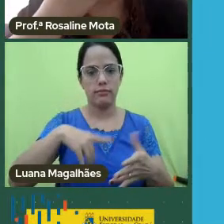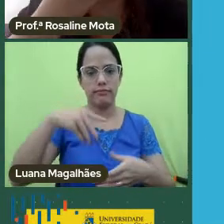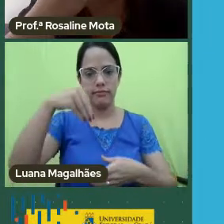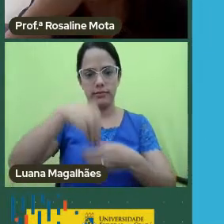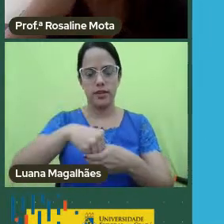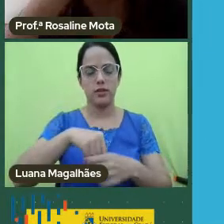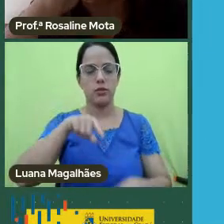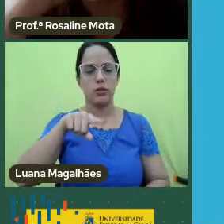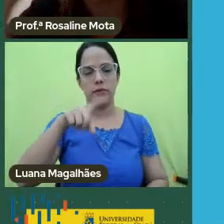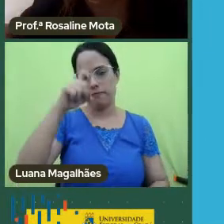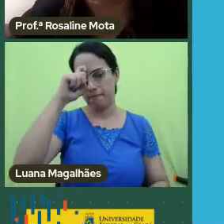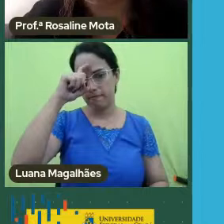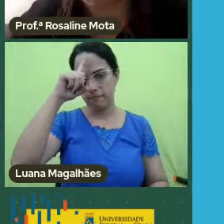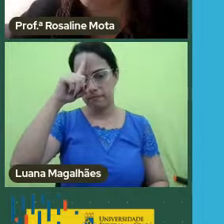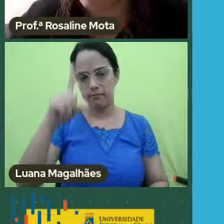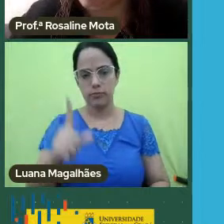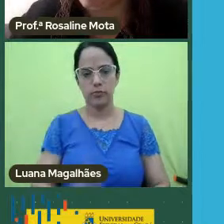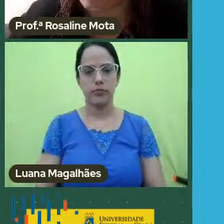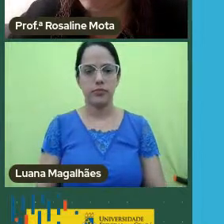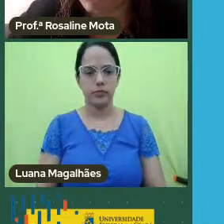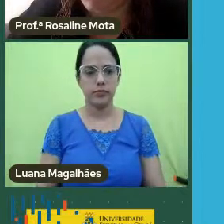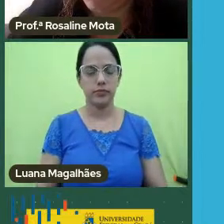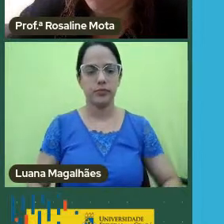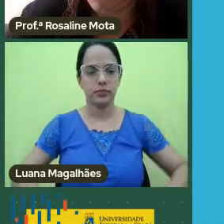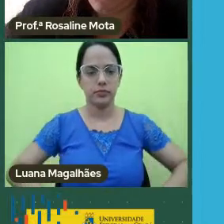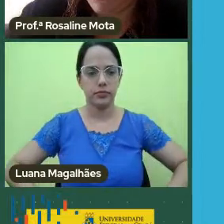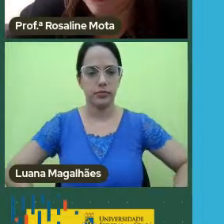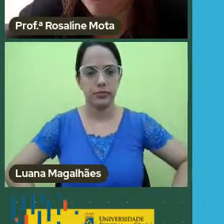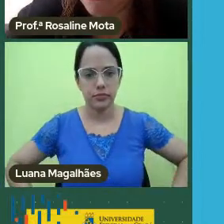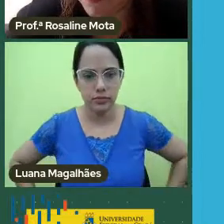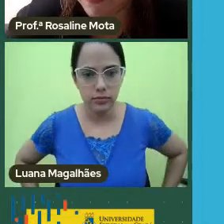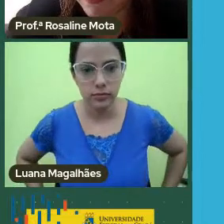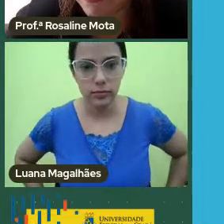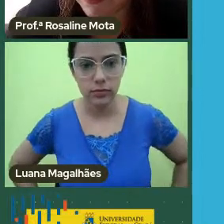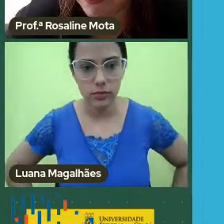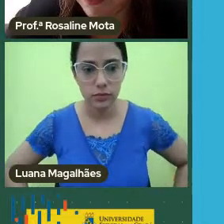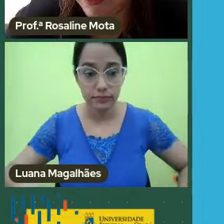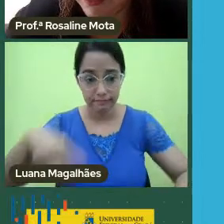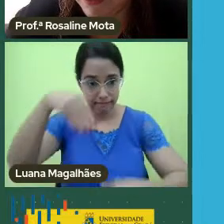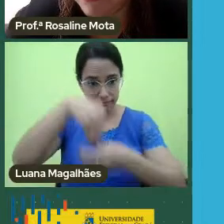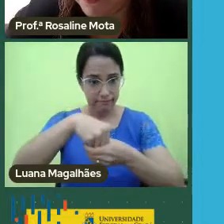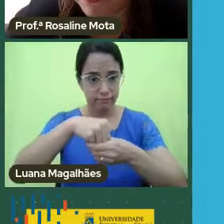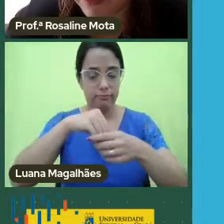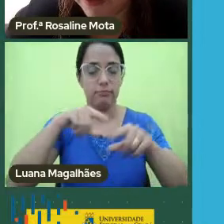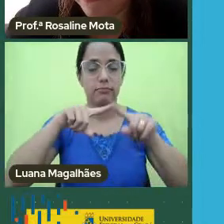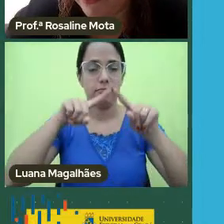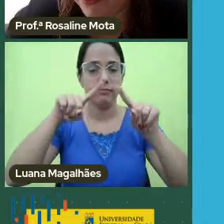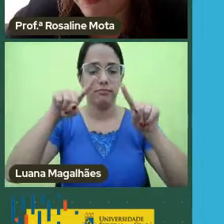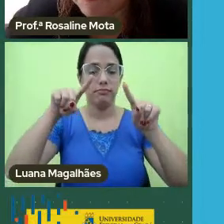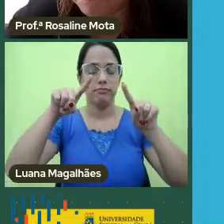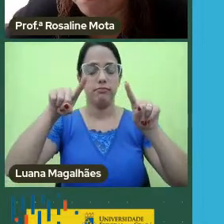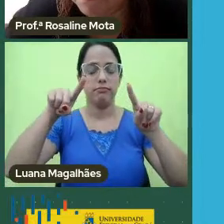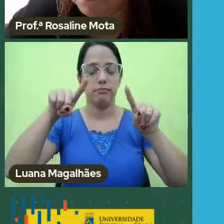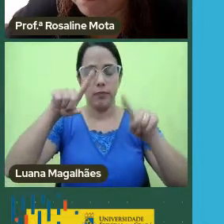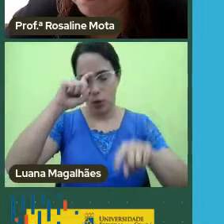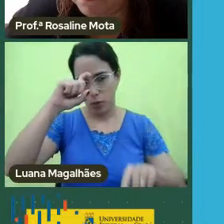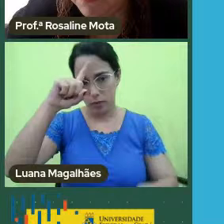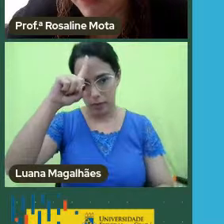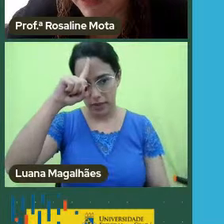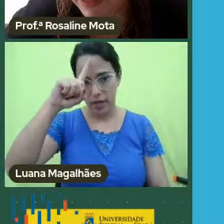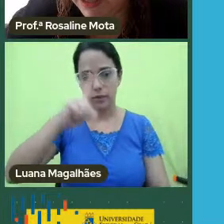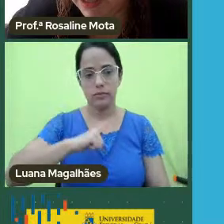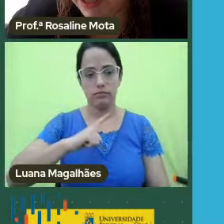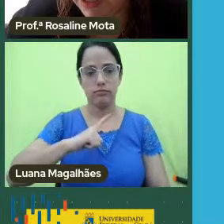hospitais. E aí a gente tem um ente dentro do hospital que é responsável